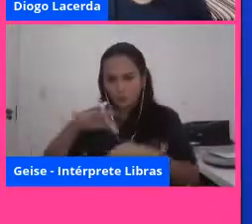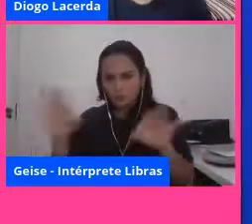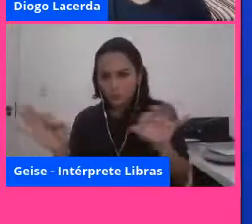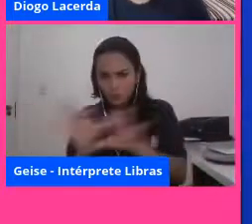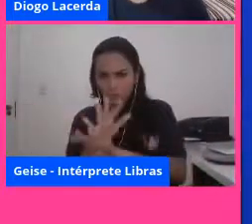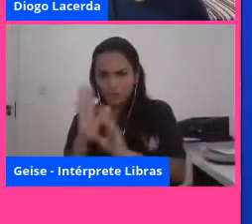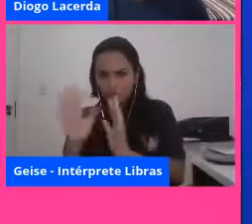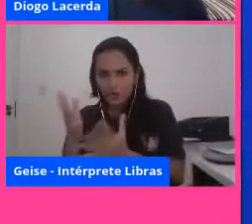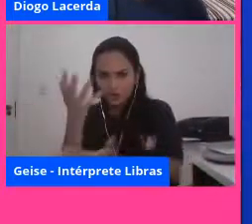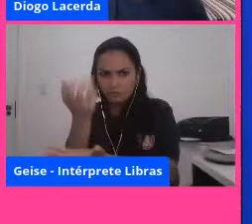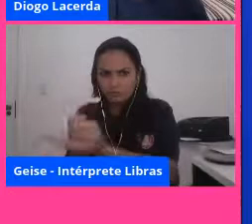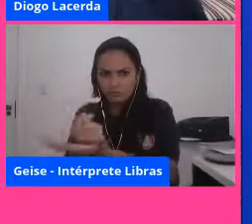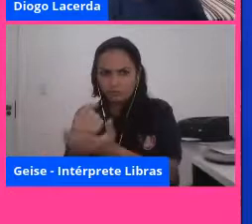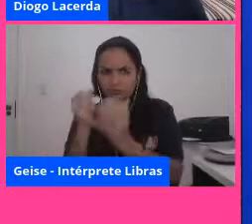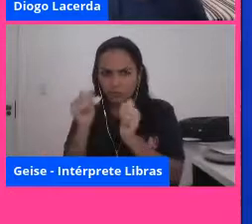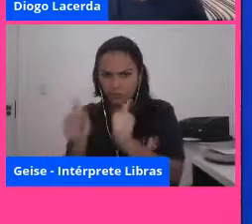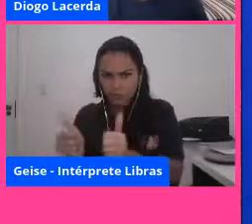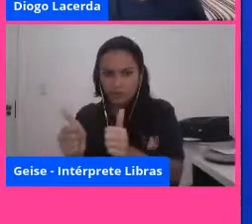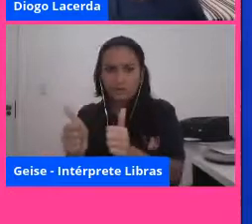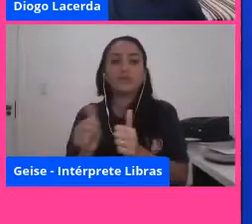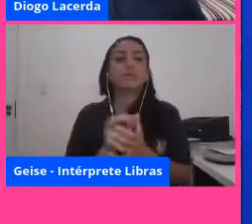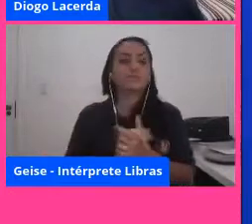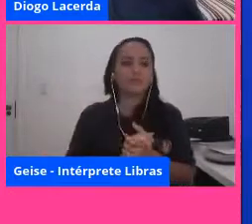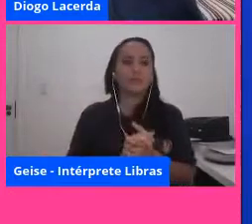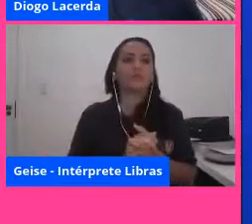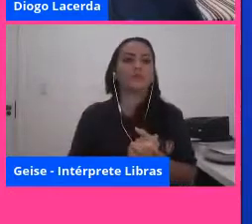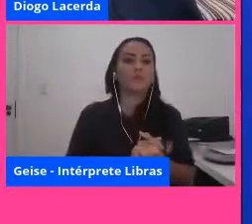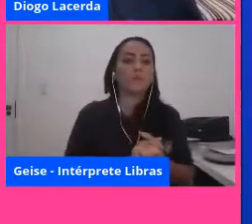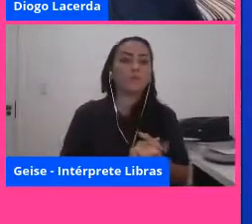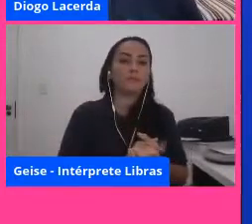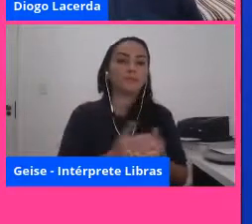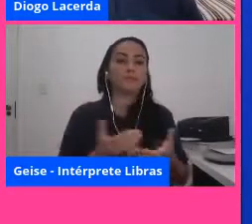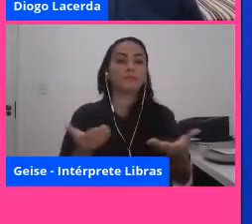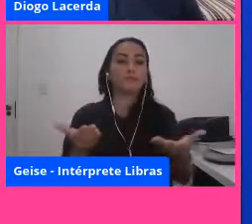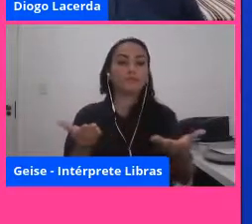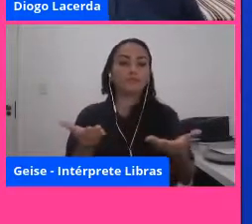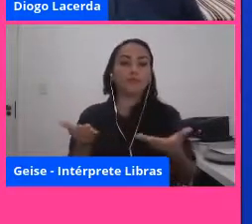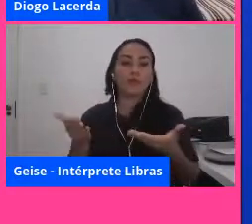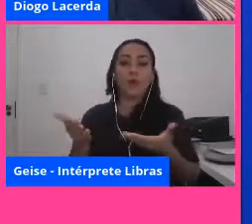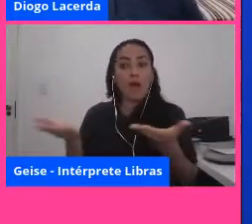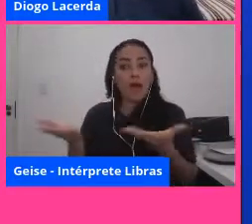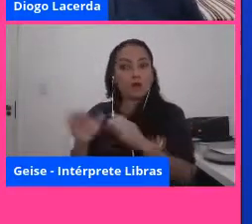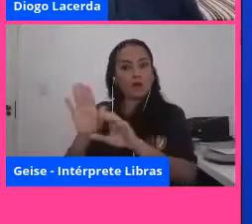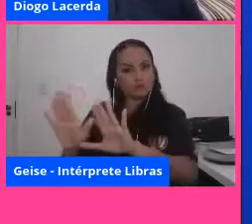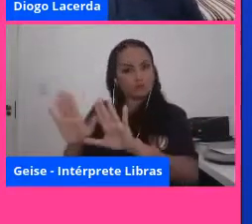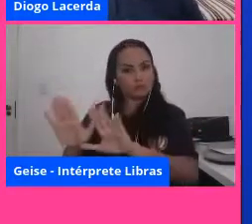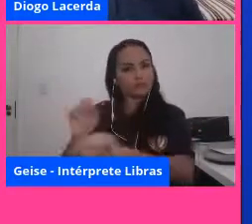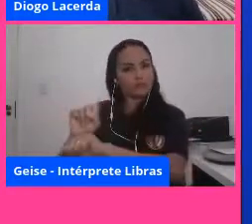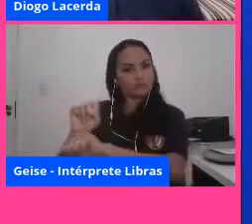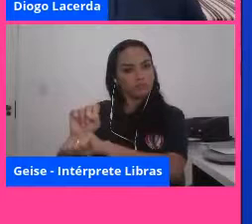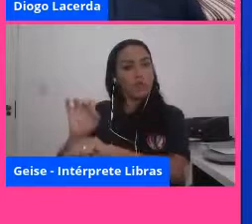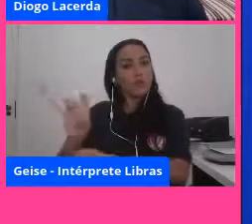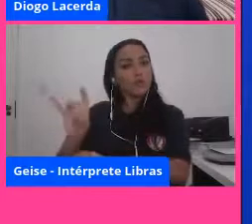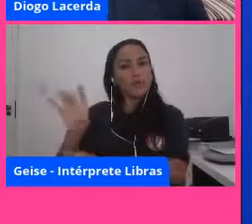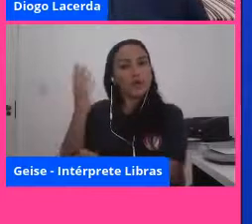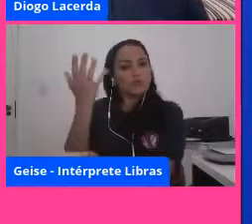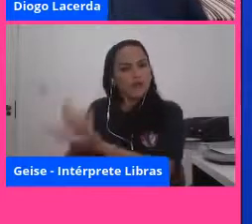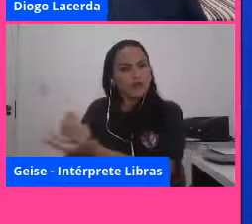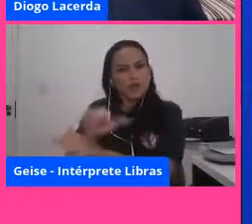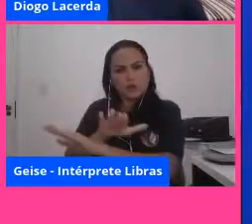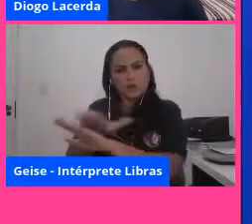Spark Mechanical Download. Então, a gente vai, por enquanto, você vai baixar esse software. Você não vai mexer nele agora. Eu só peço que